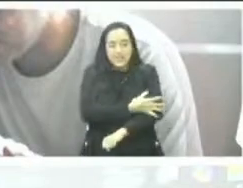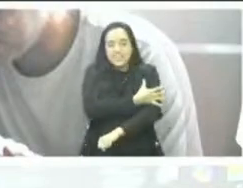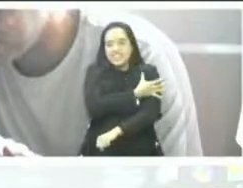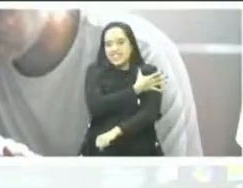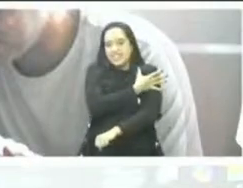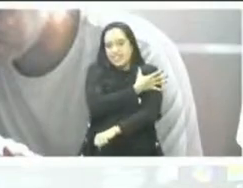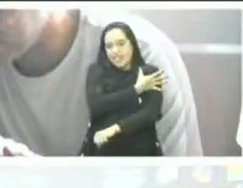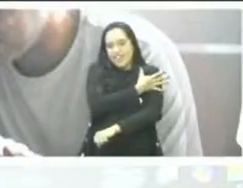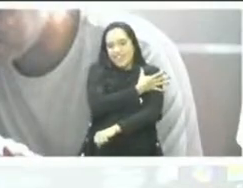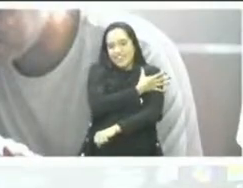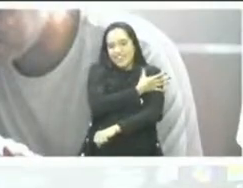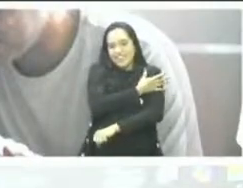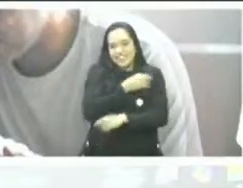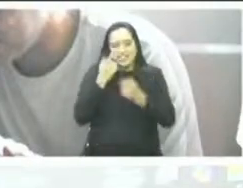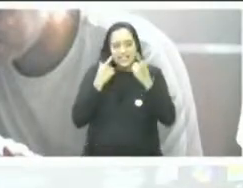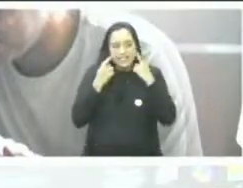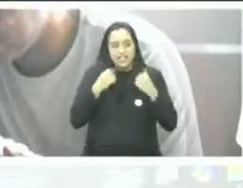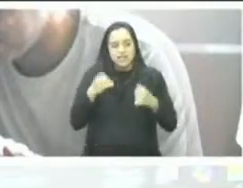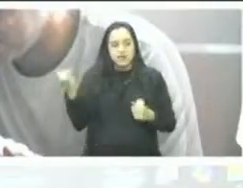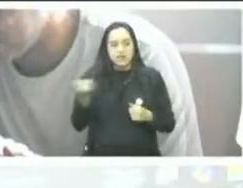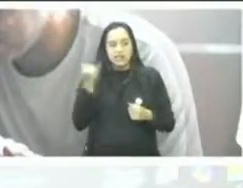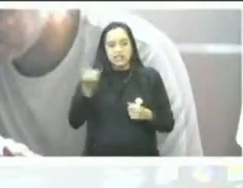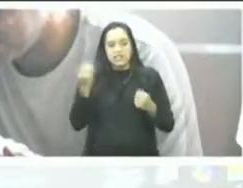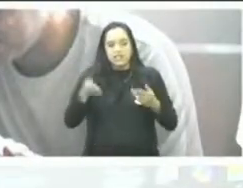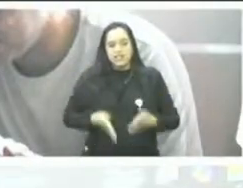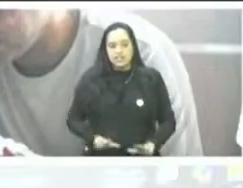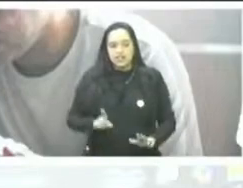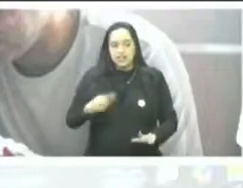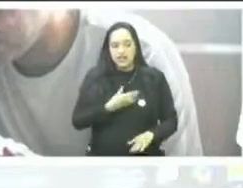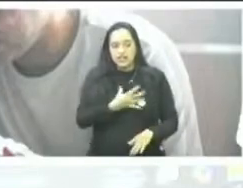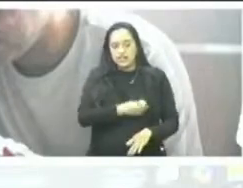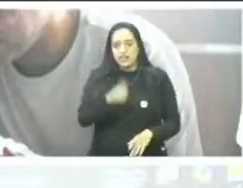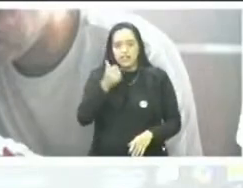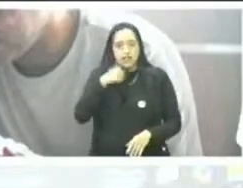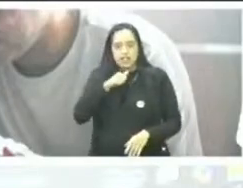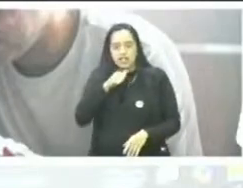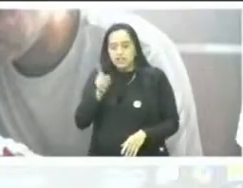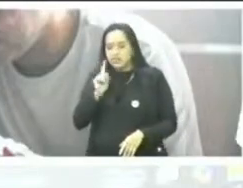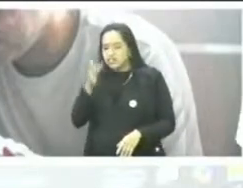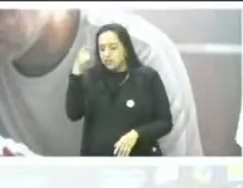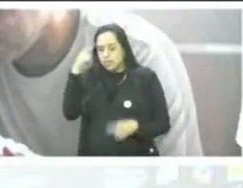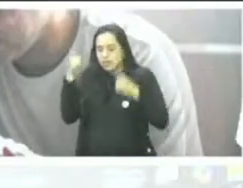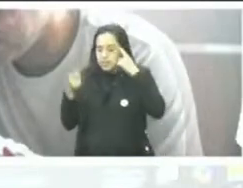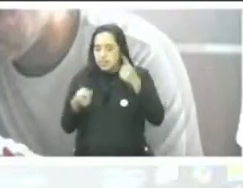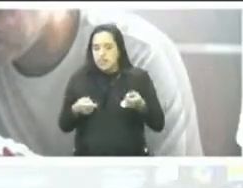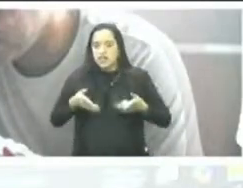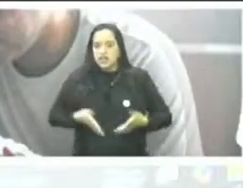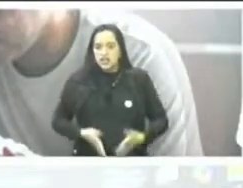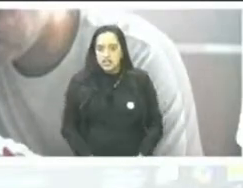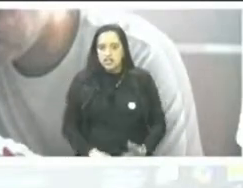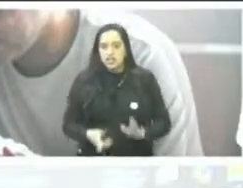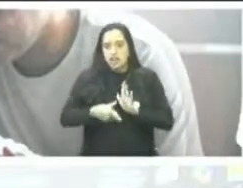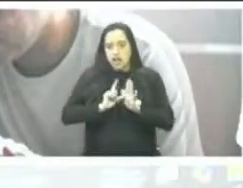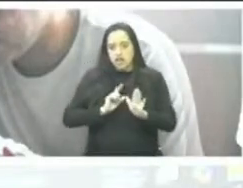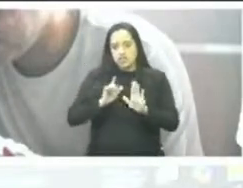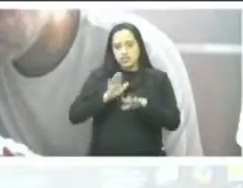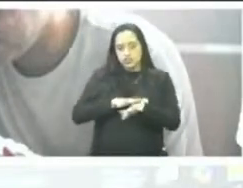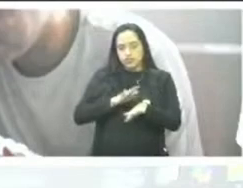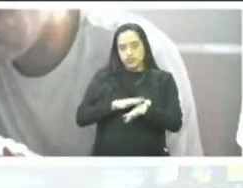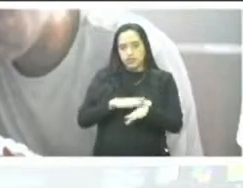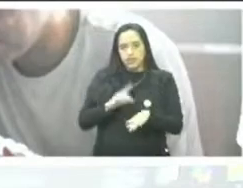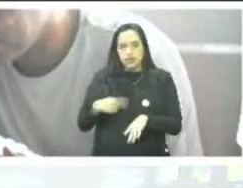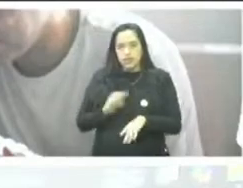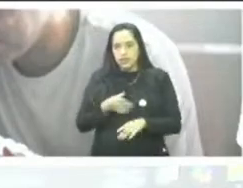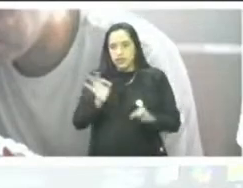importante no nascimento da nossa filha. Nós não imaginávamos que ela iria nascer prematura, não era os nossos